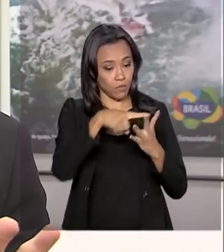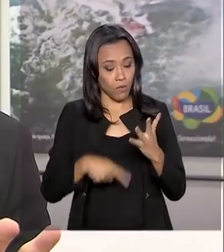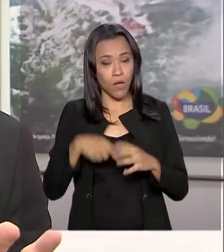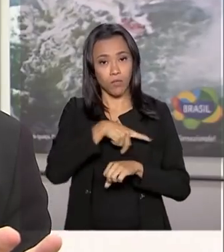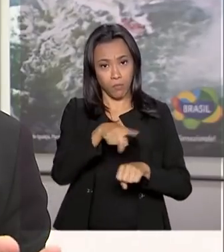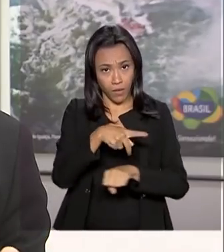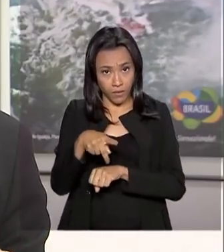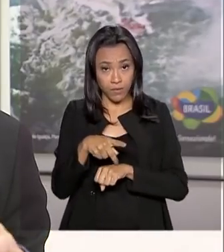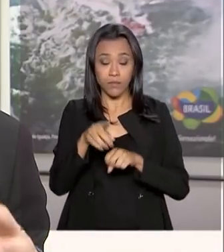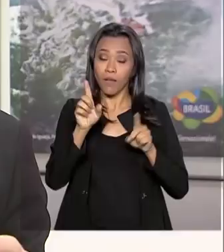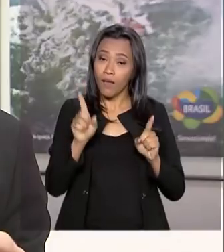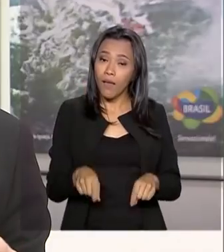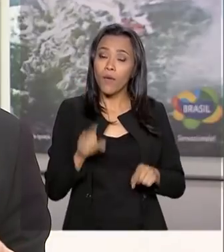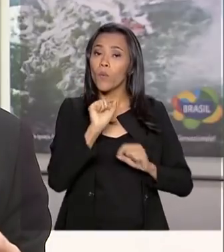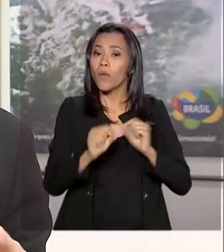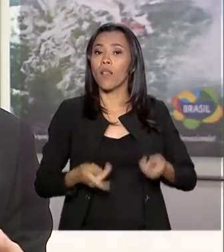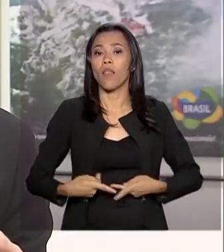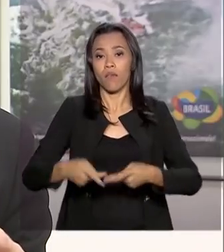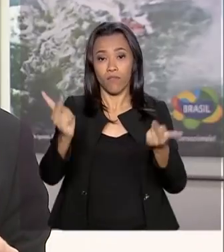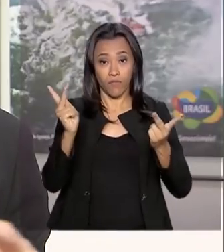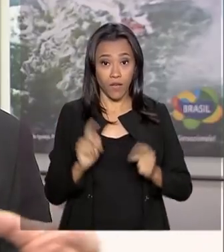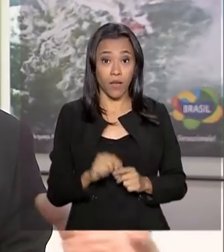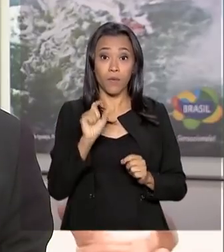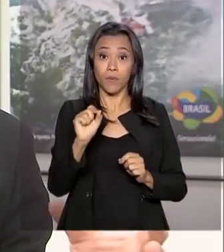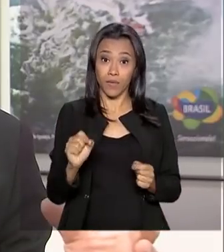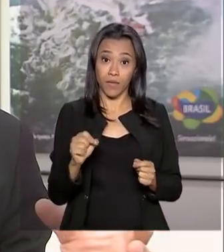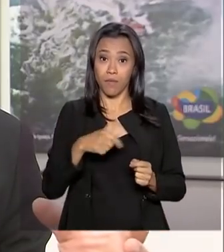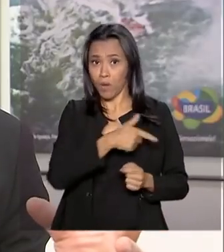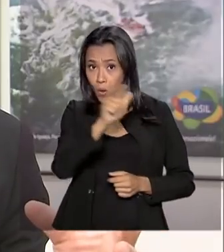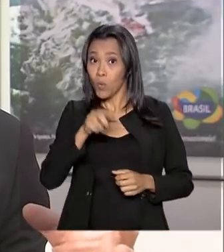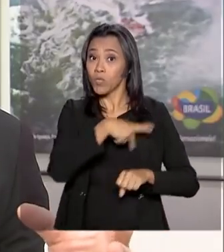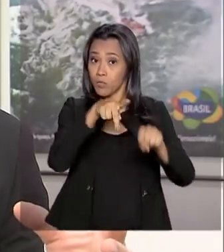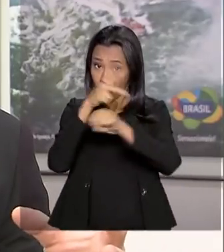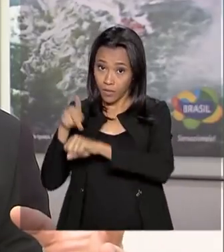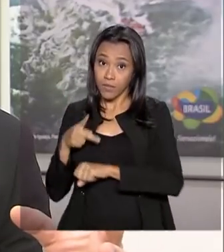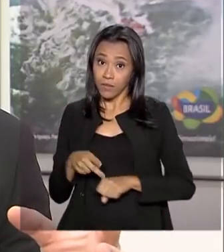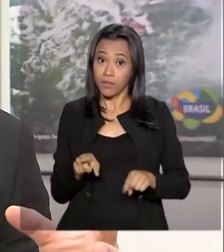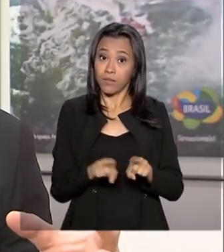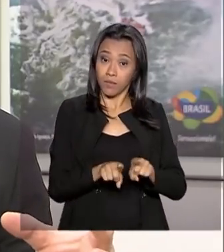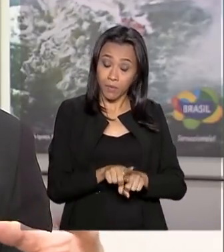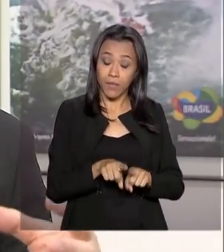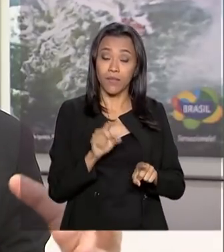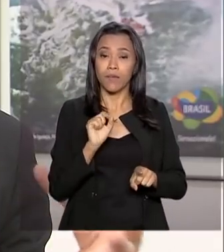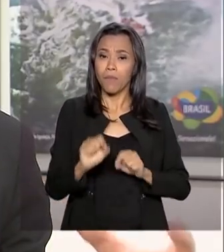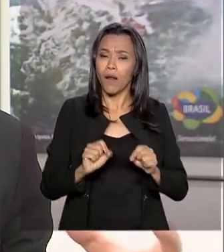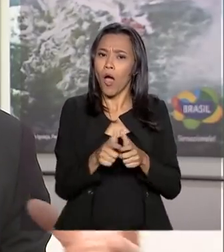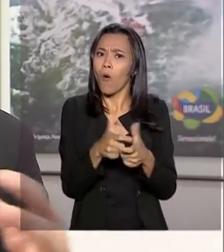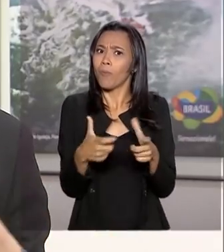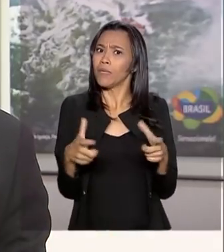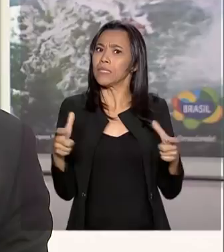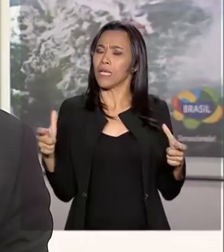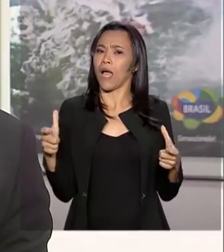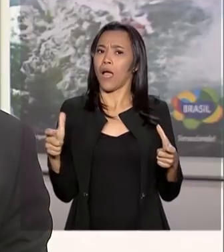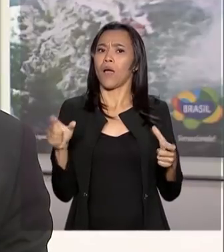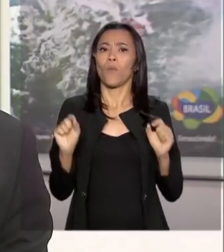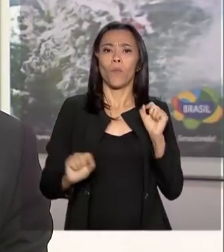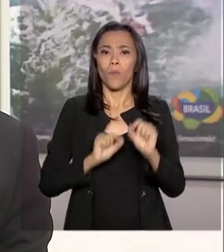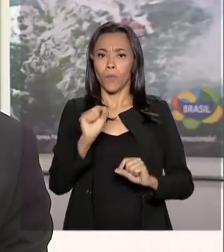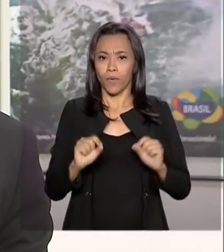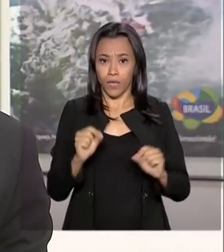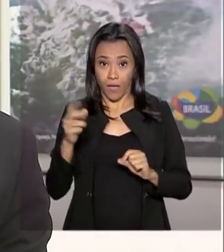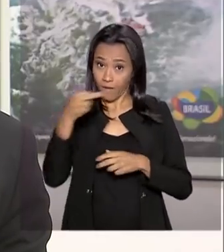E há sim um projeto de levar a isenção a outros países também prioritários para aumentar a